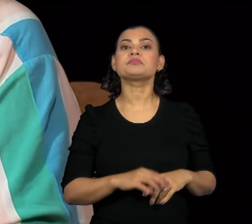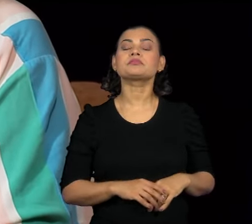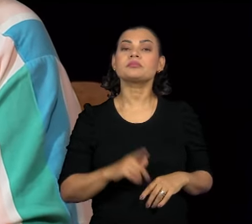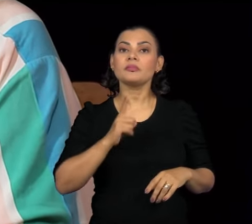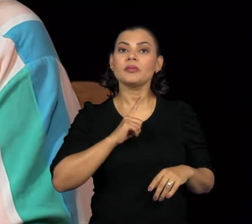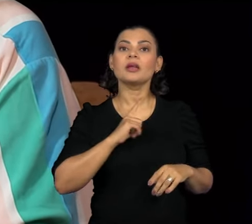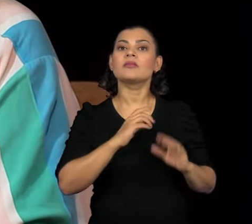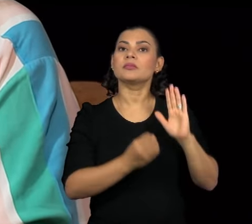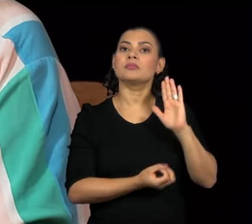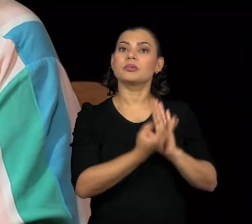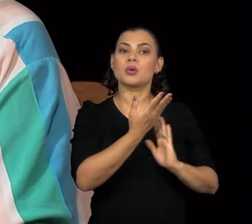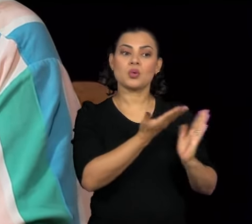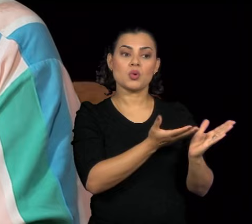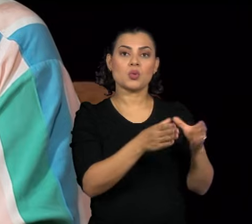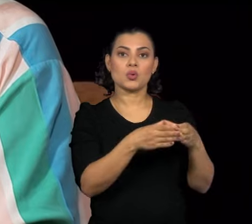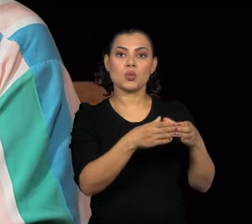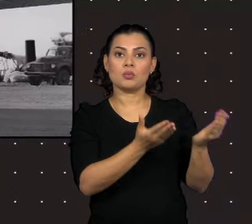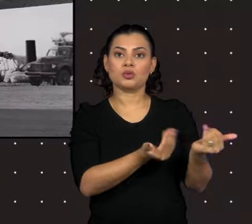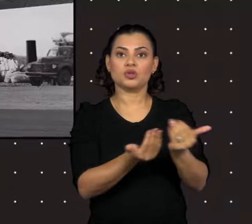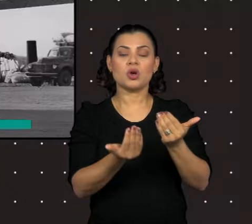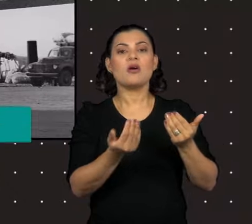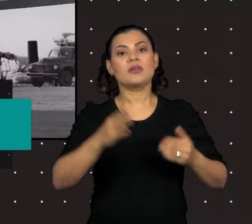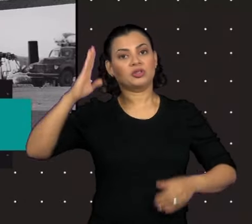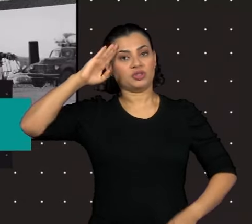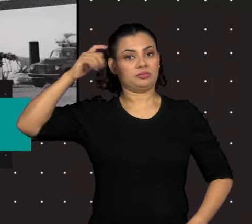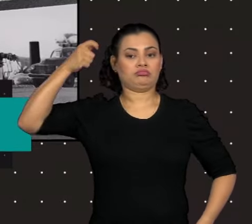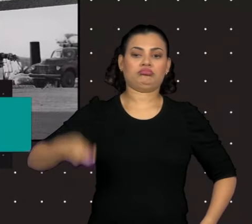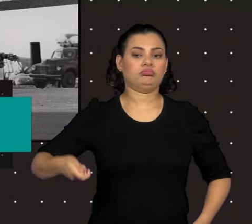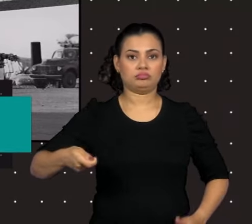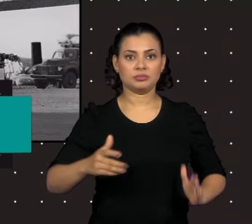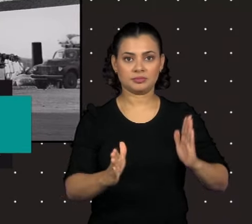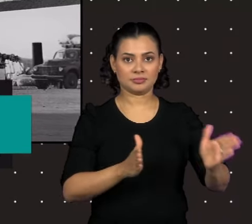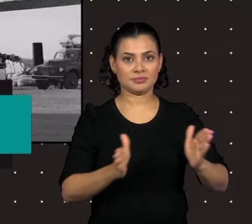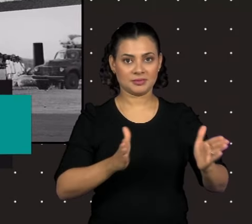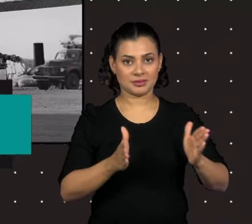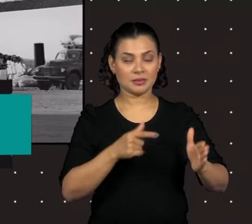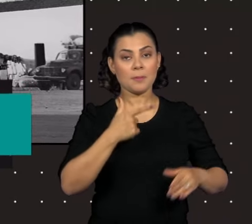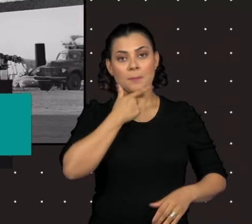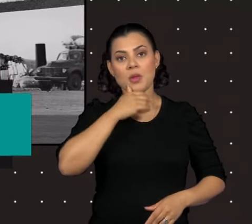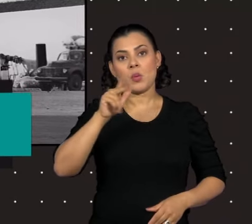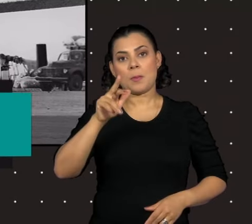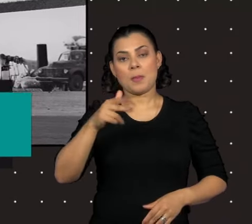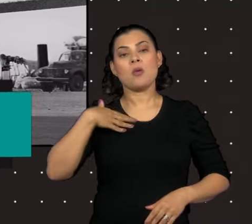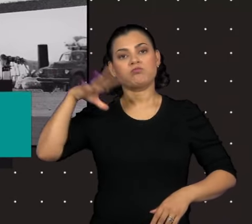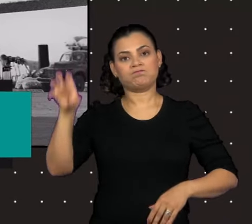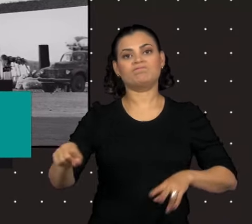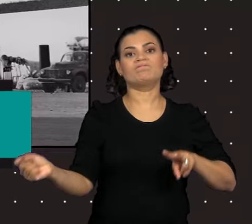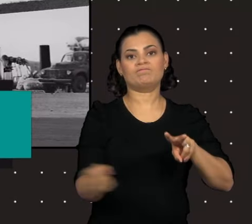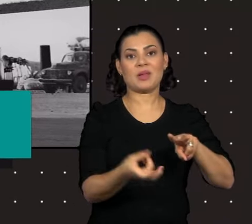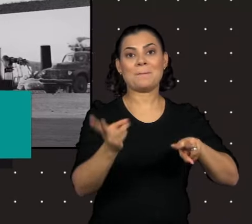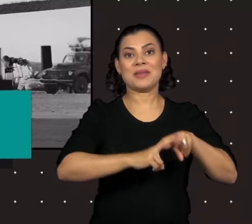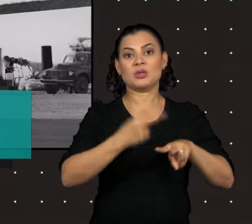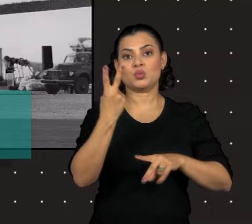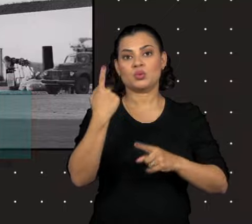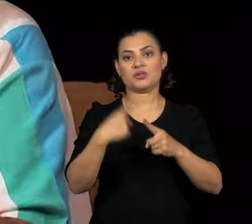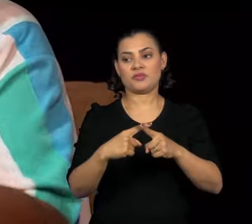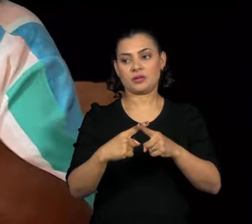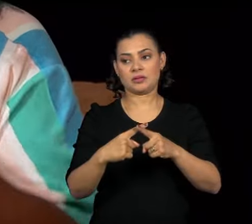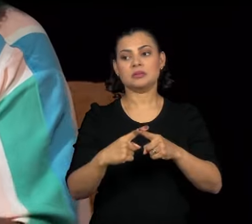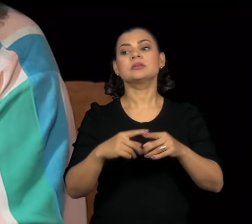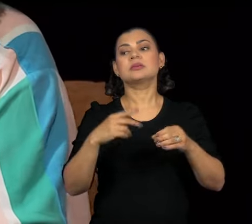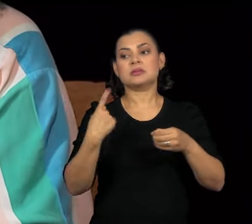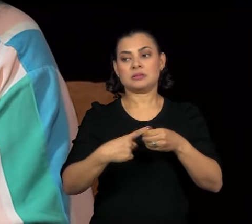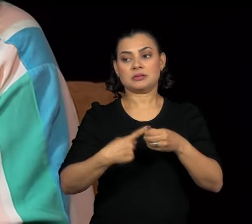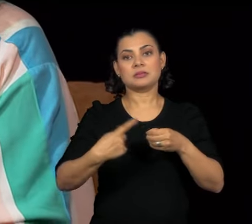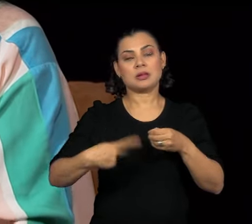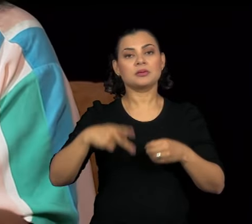de resistência jovem à ditadura militar. Nisso, por exemplo, meu irmão foi preso duas vezes, né? E alguns amigos dele,